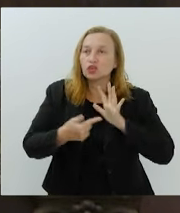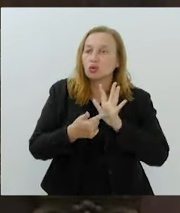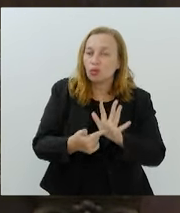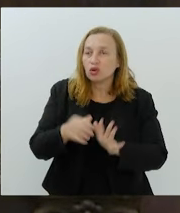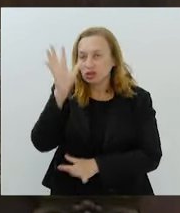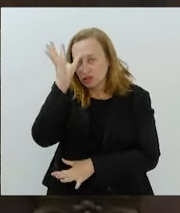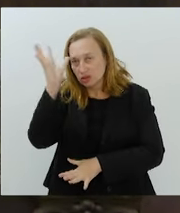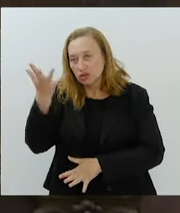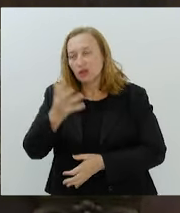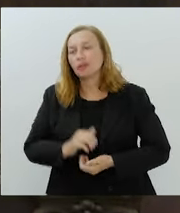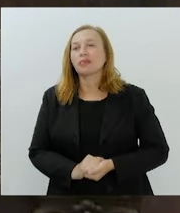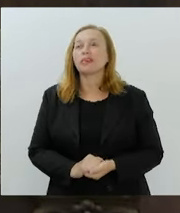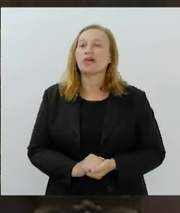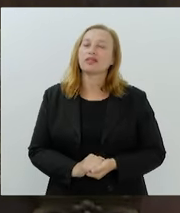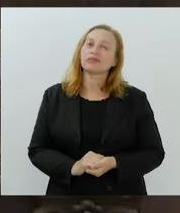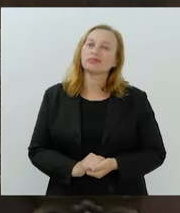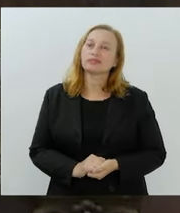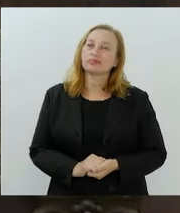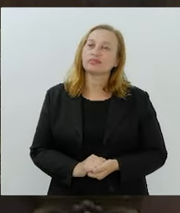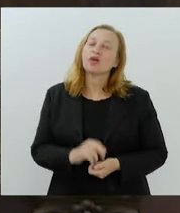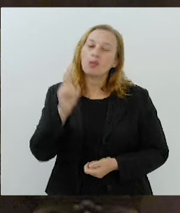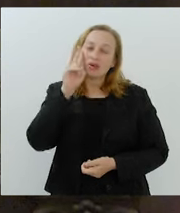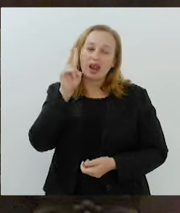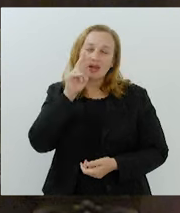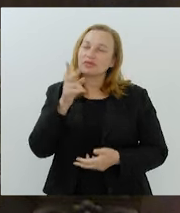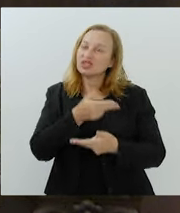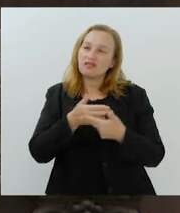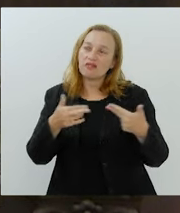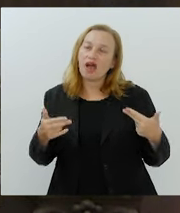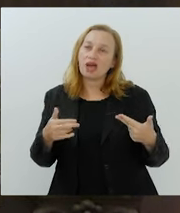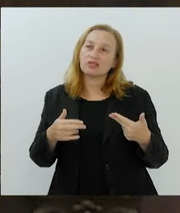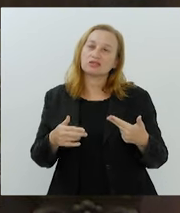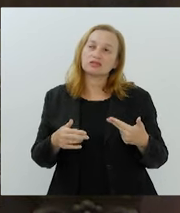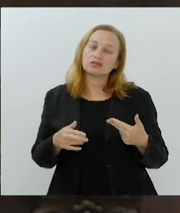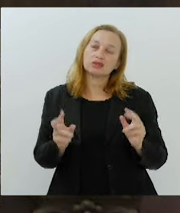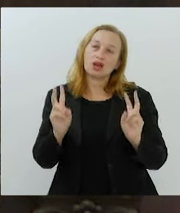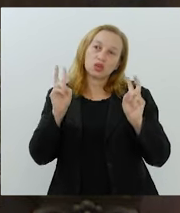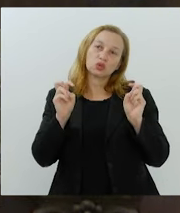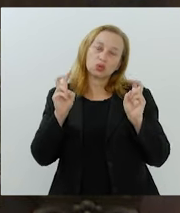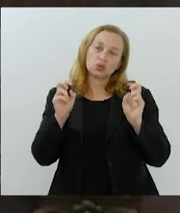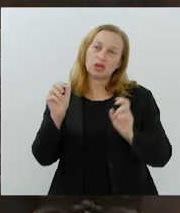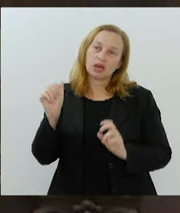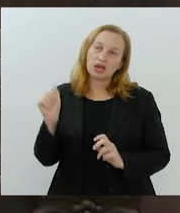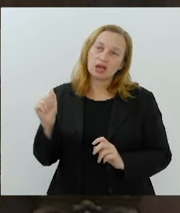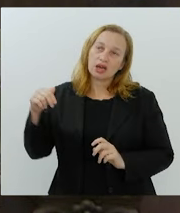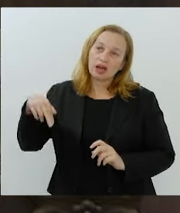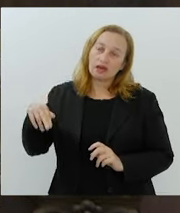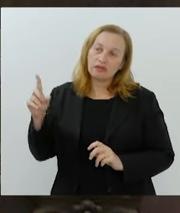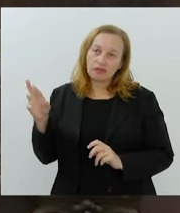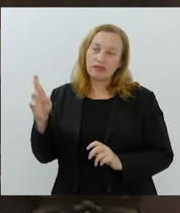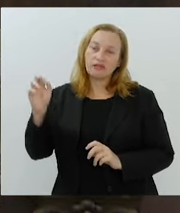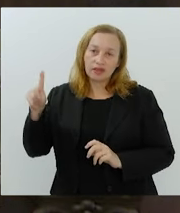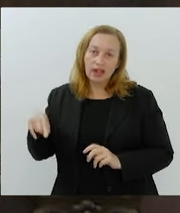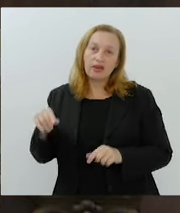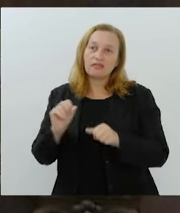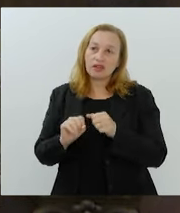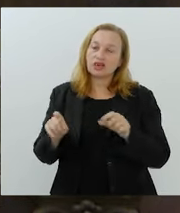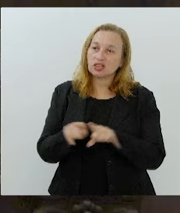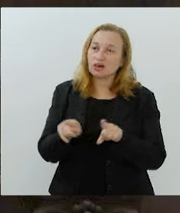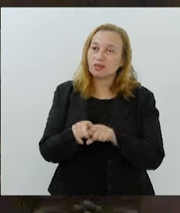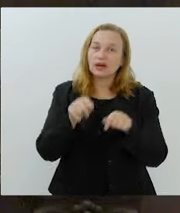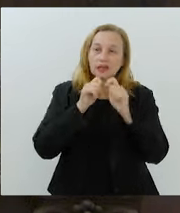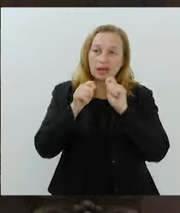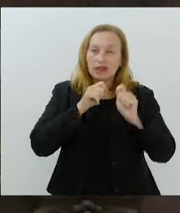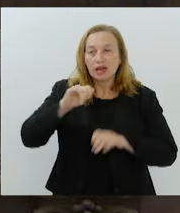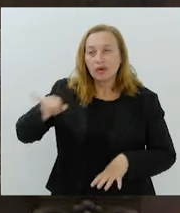solução. Eu me lembro de mais de uma matéria que o André fez também entrevistando. E aproveito,